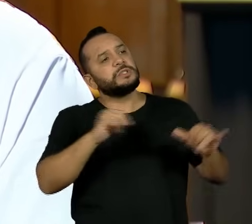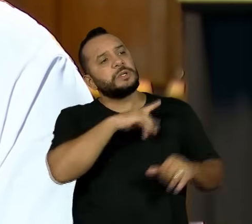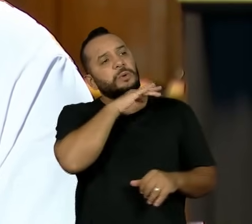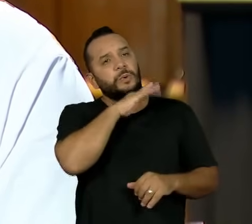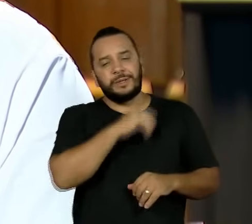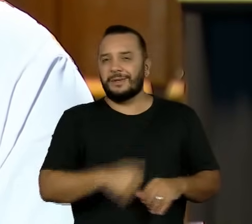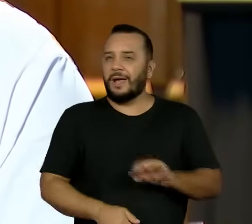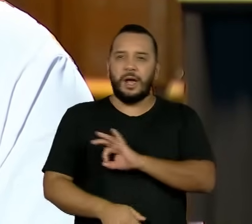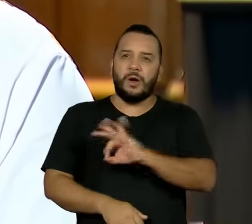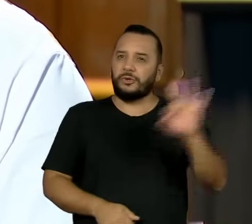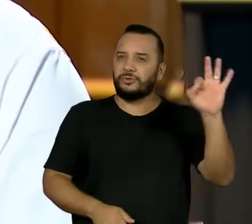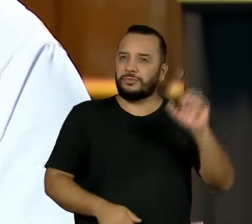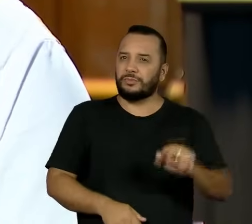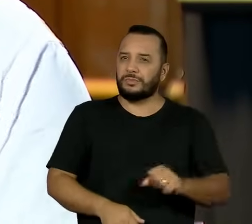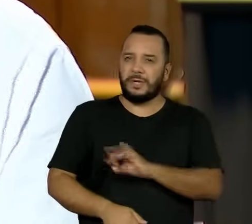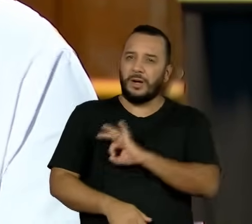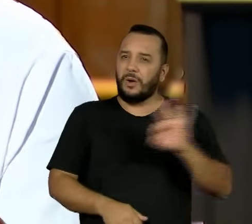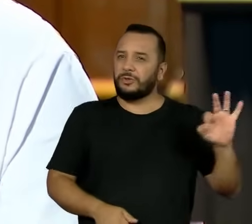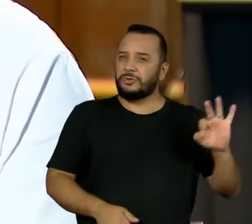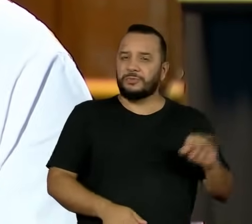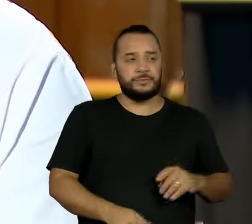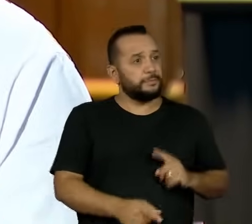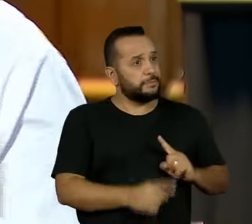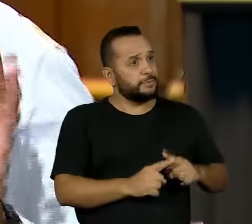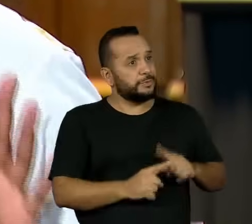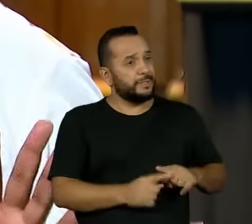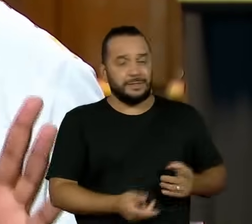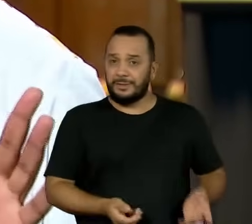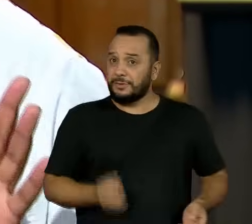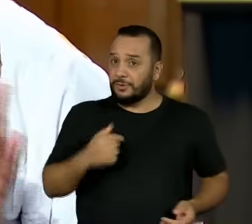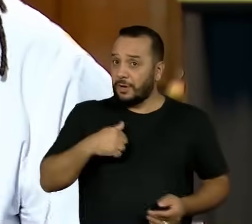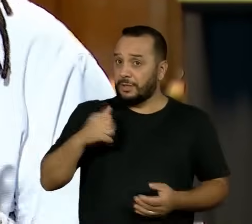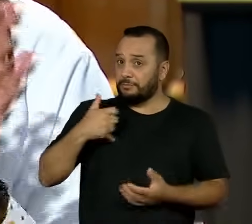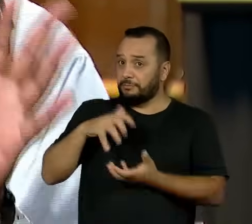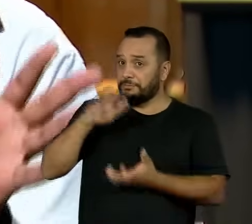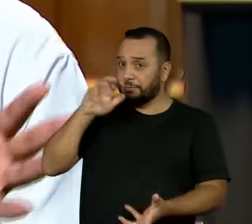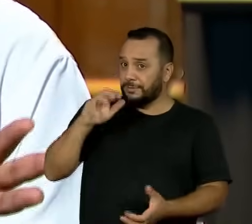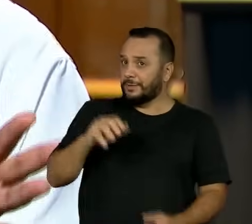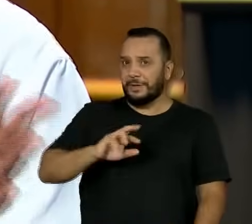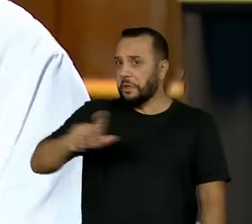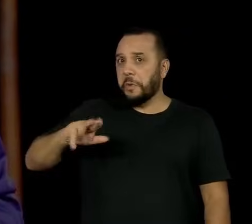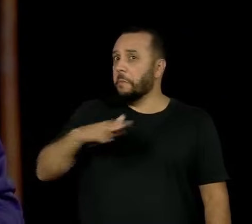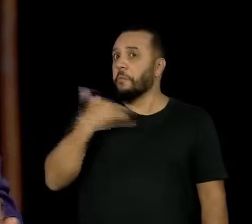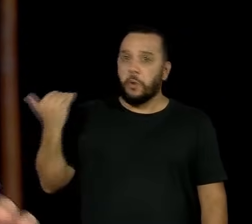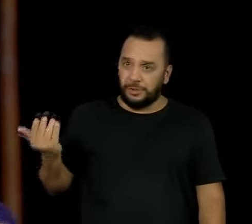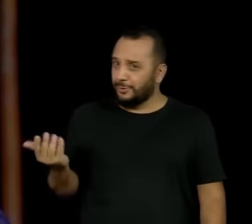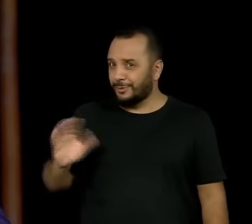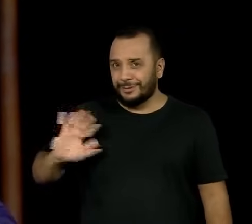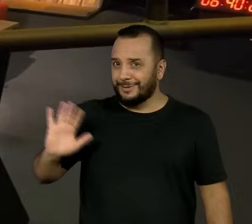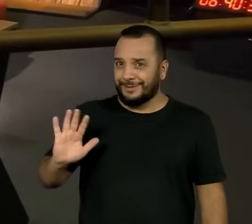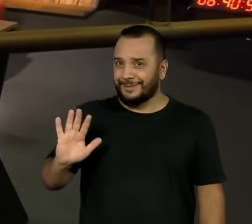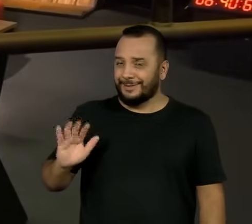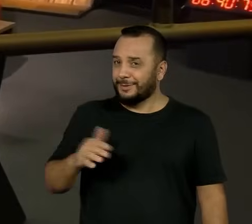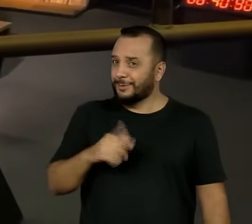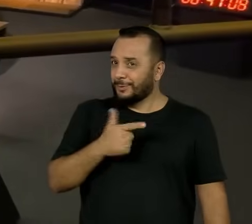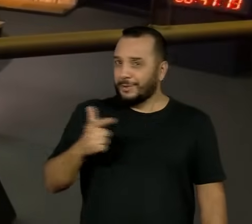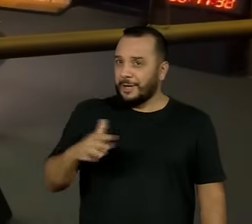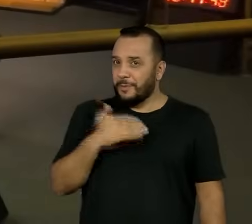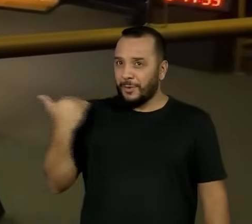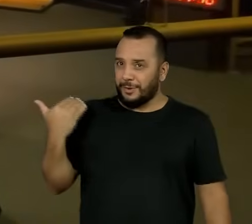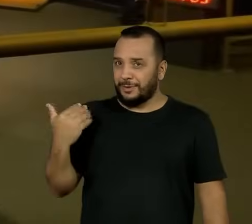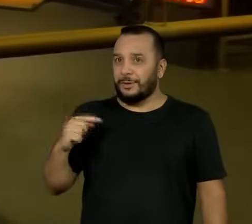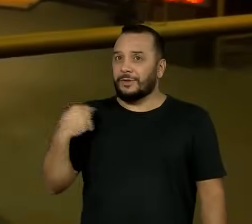Isso é ótimo. Por quê? Porque se a gente está envelhecendo, a gente não está morrendo. O primeiro ponto é esse. Começa por aí, né? Se a gente